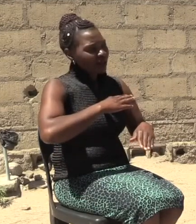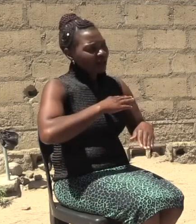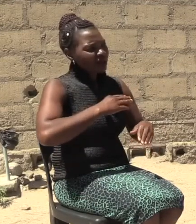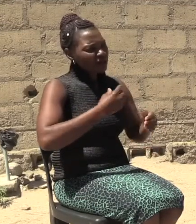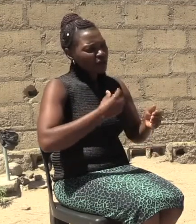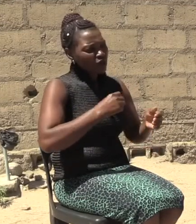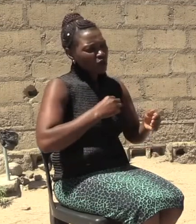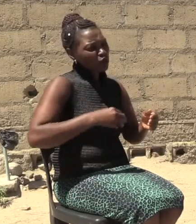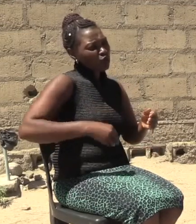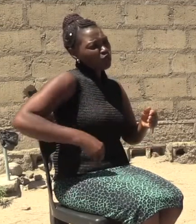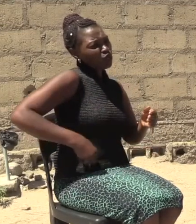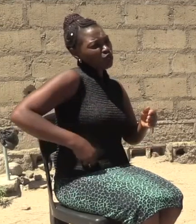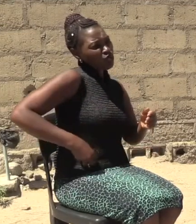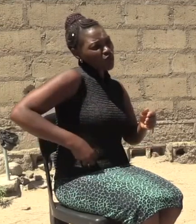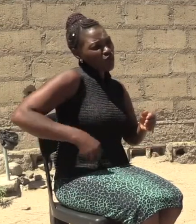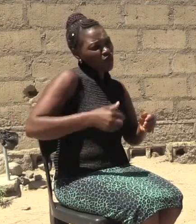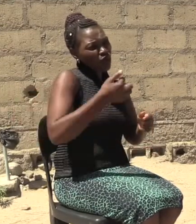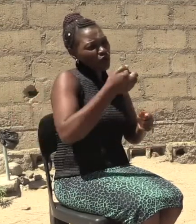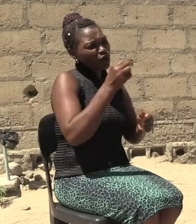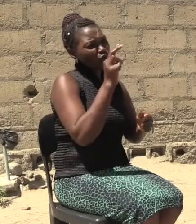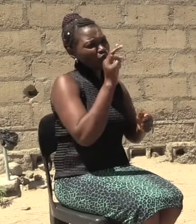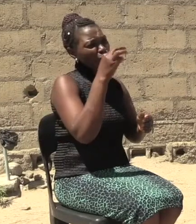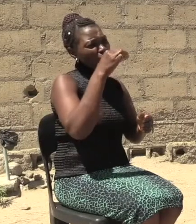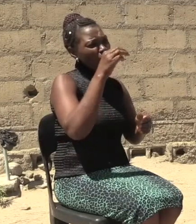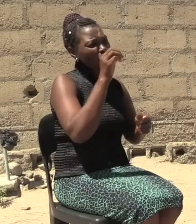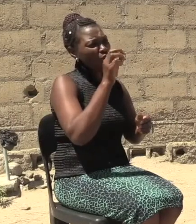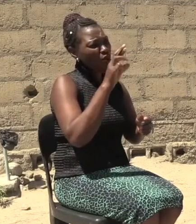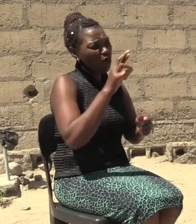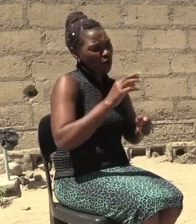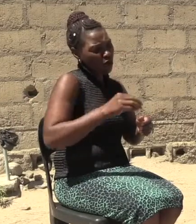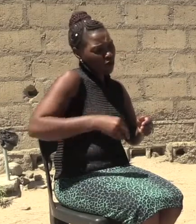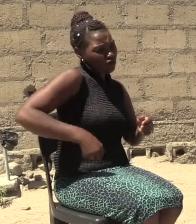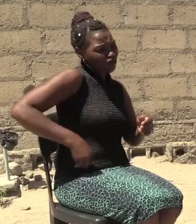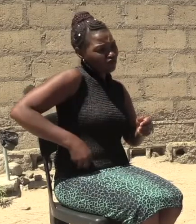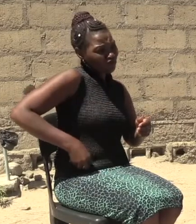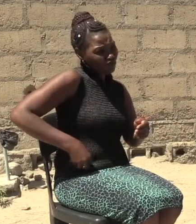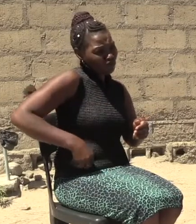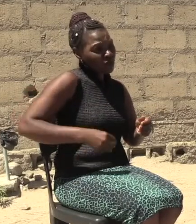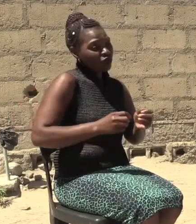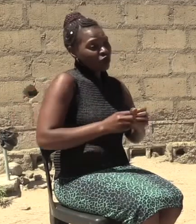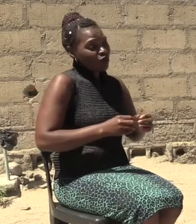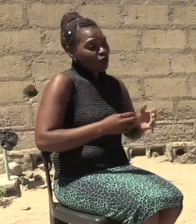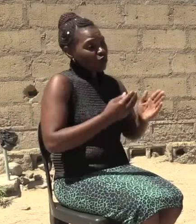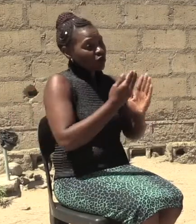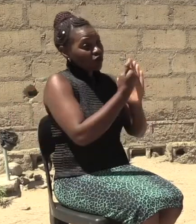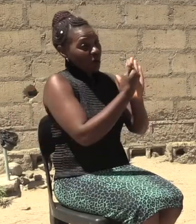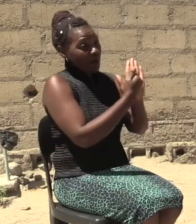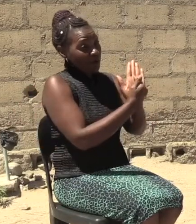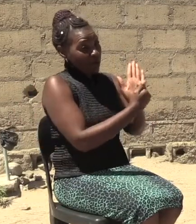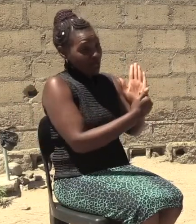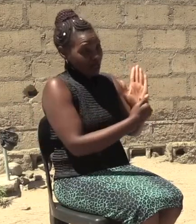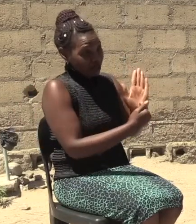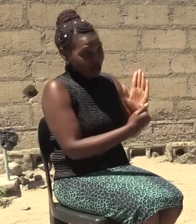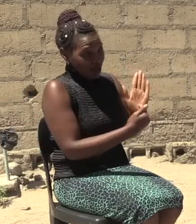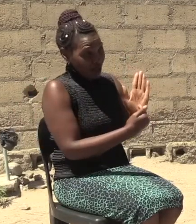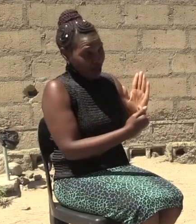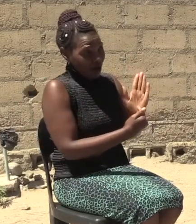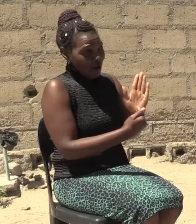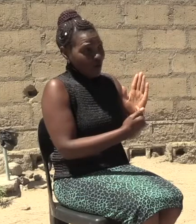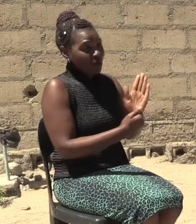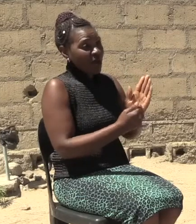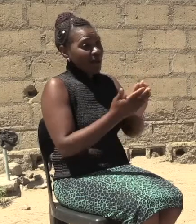Eu fiquei surda devido a uma doença. Tive um tumor e fui operada. Depois de 1 mês, fiquei internada